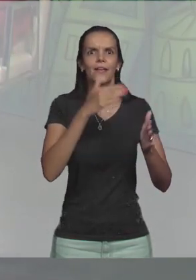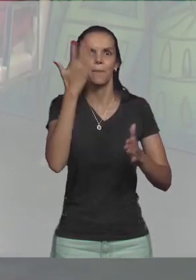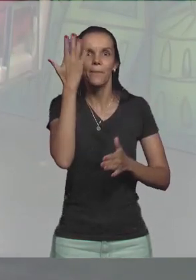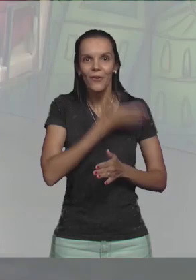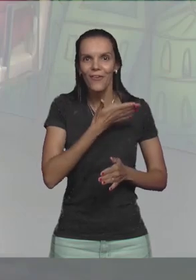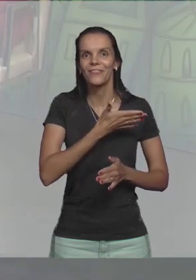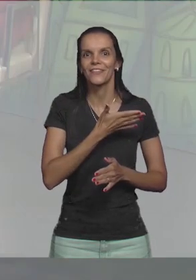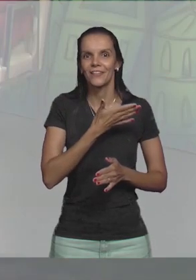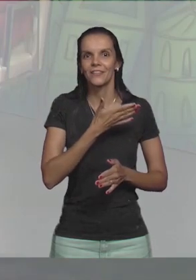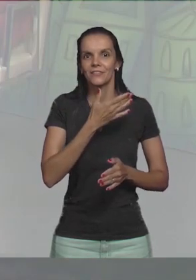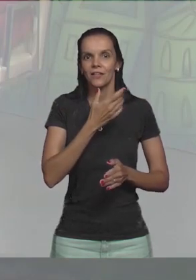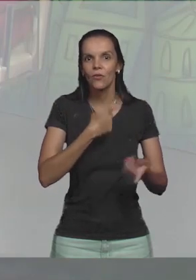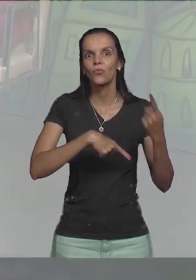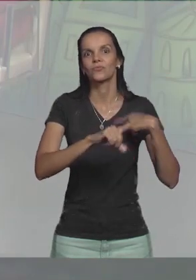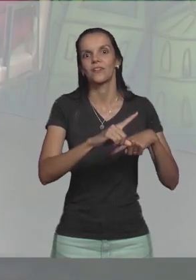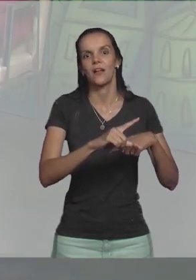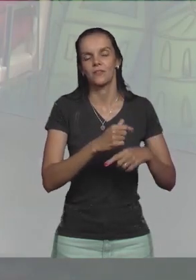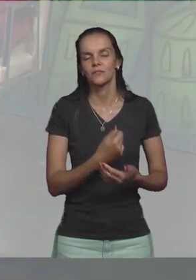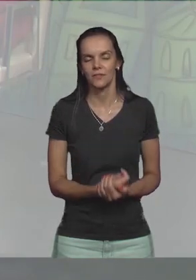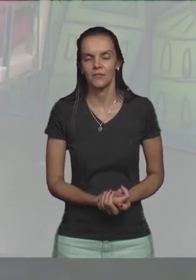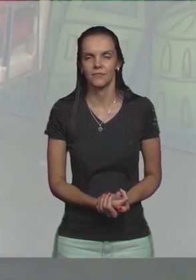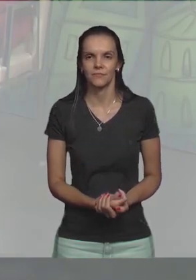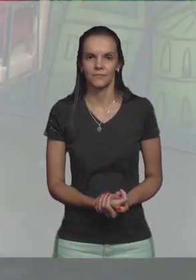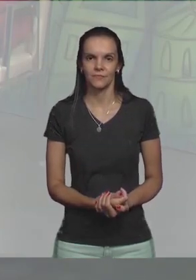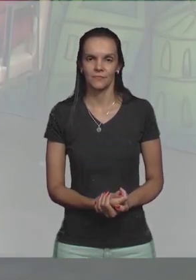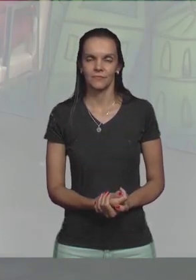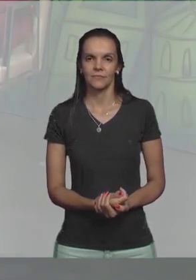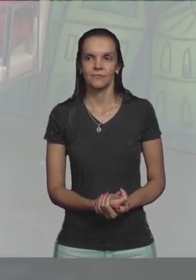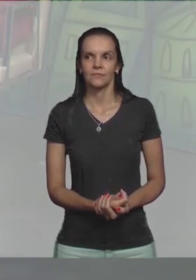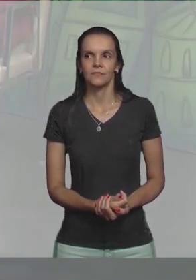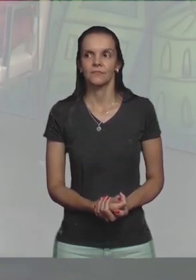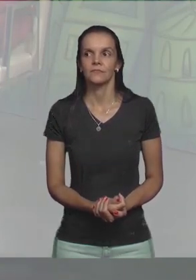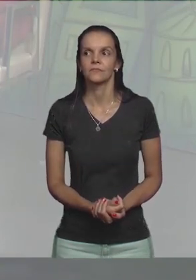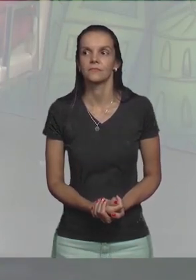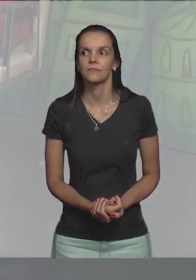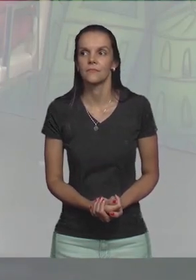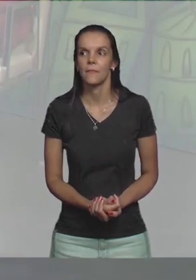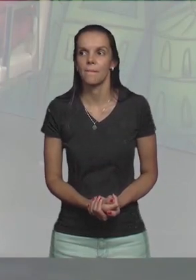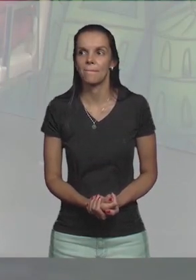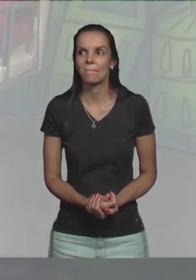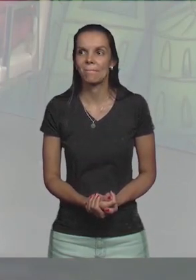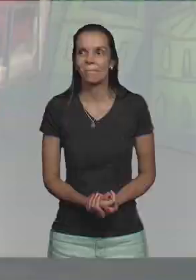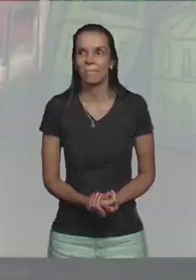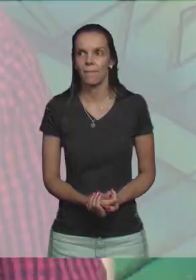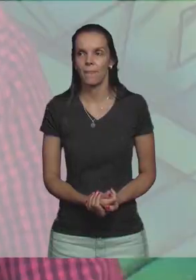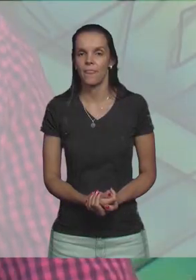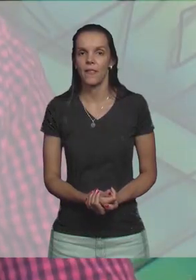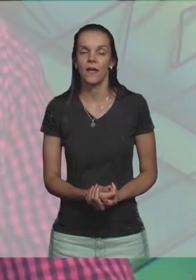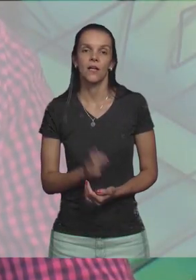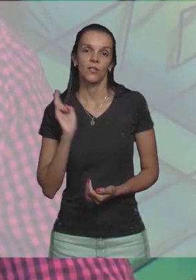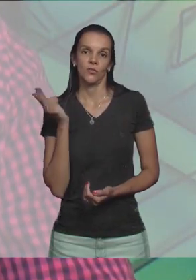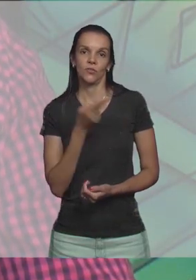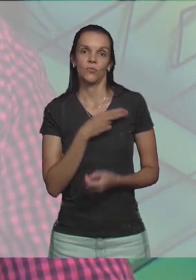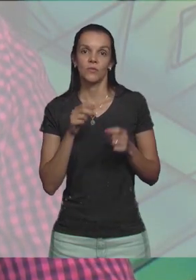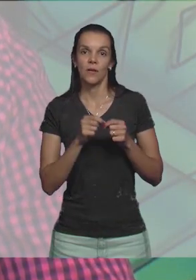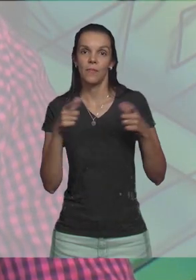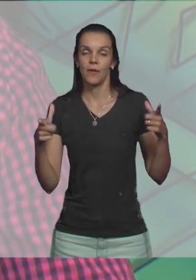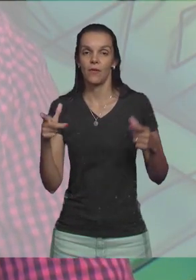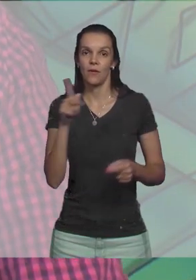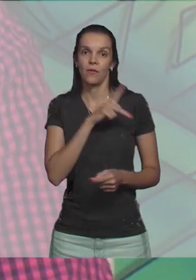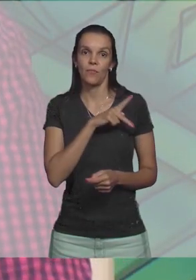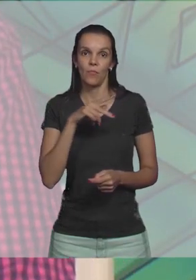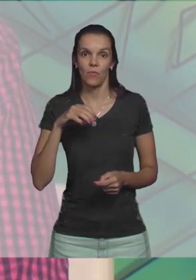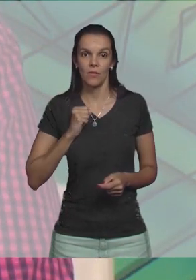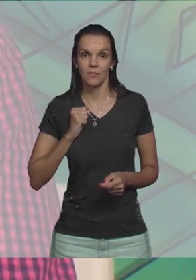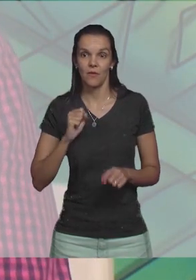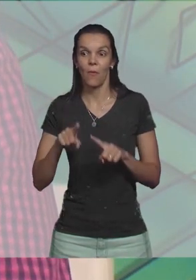Né? Você está sempre caminhando contra a ideia. A gente é a maior parte da população, mas ao